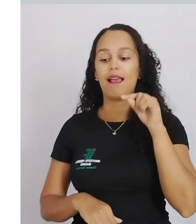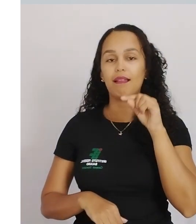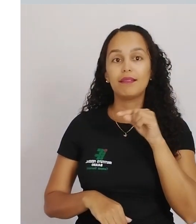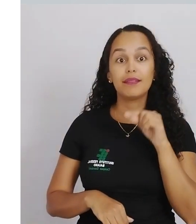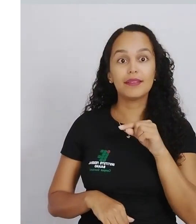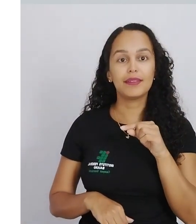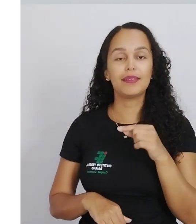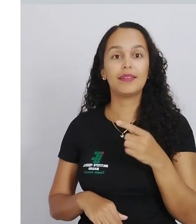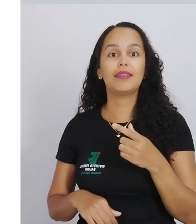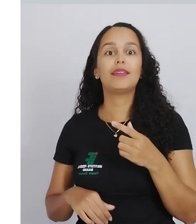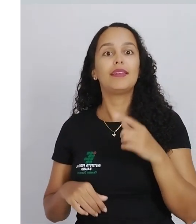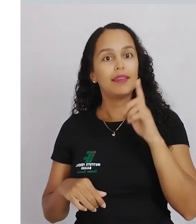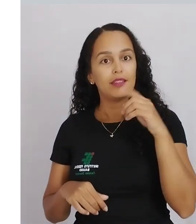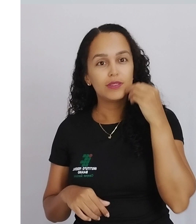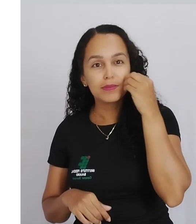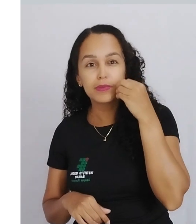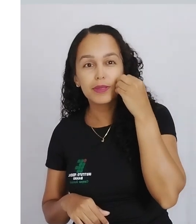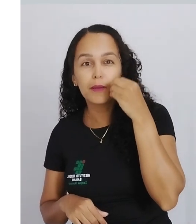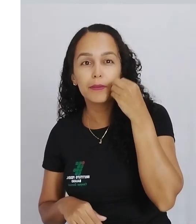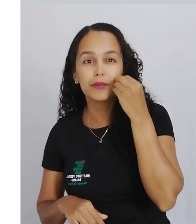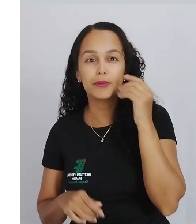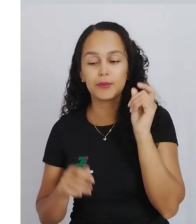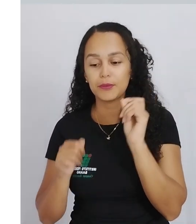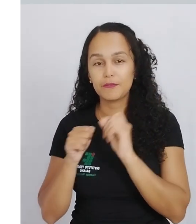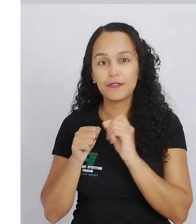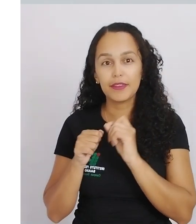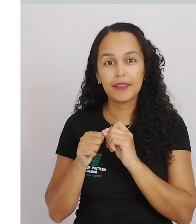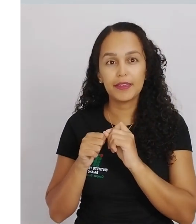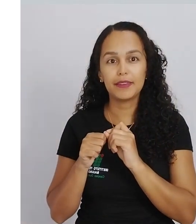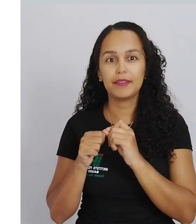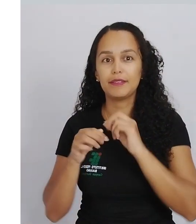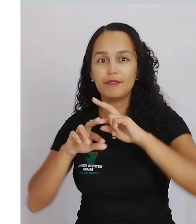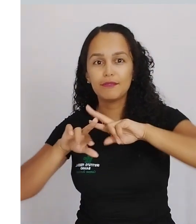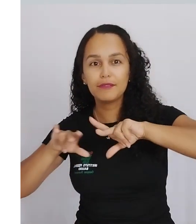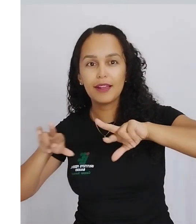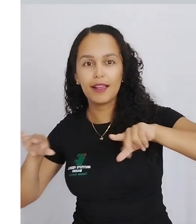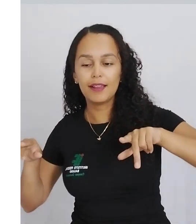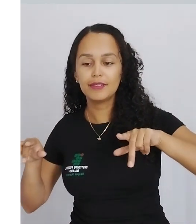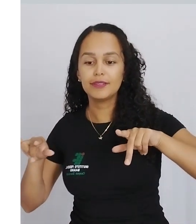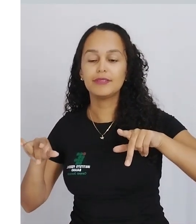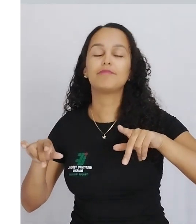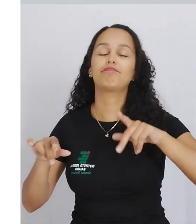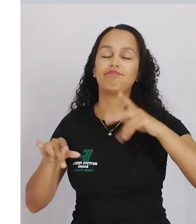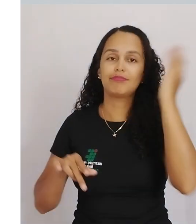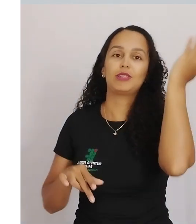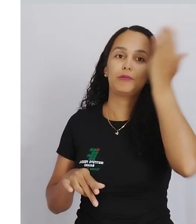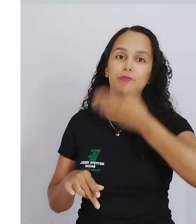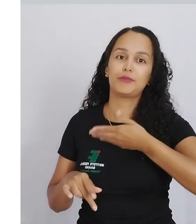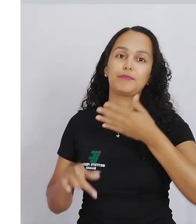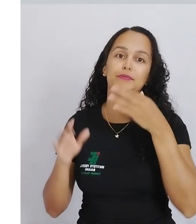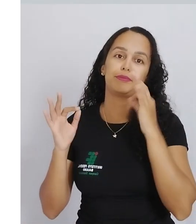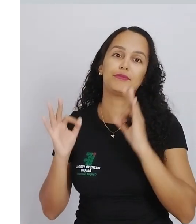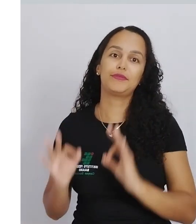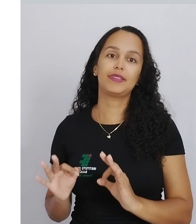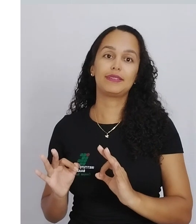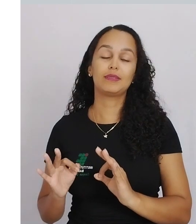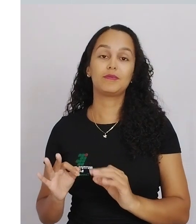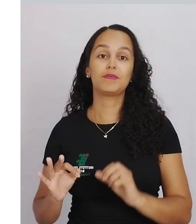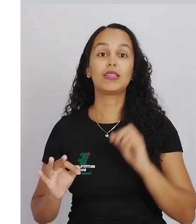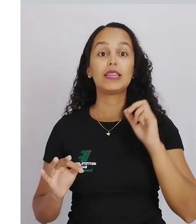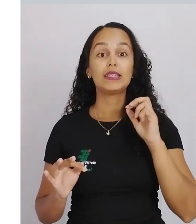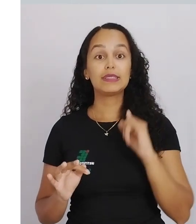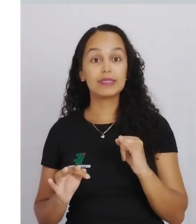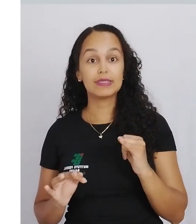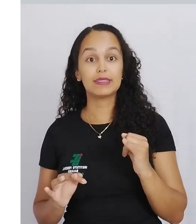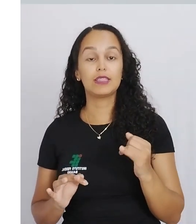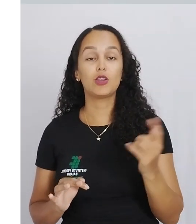significa que até aquele momento, em todos os testes feitos, aquela hipótese foi confirmada, ela foi corroborada. Então,